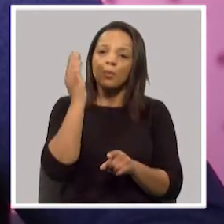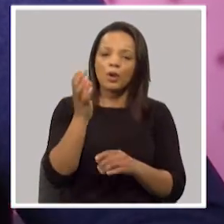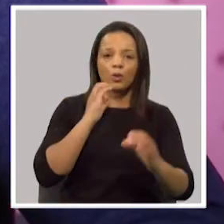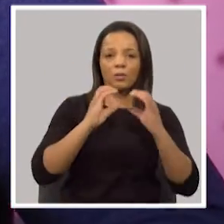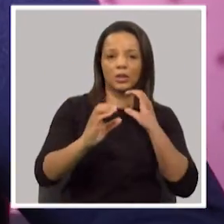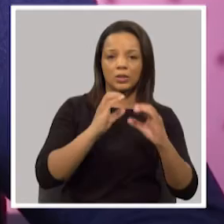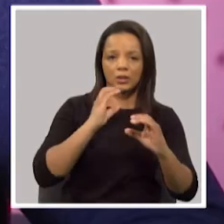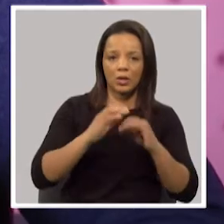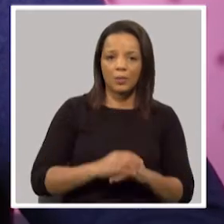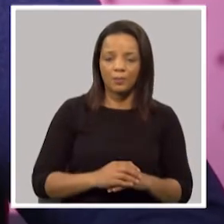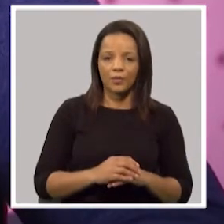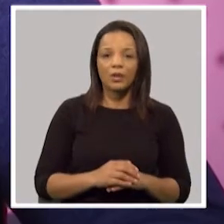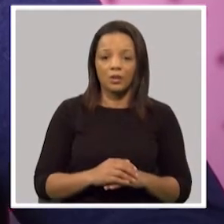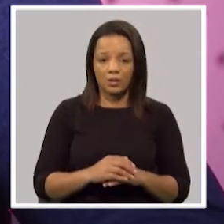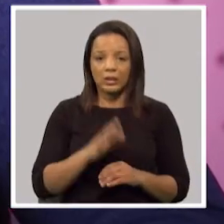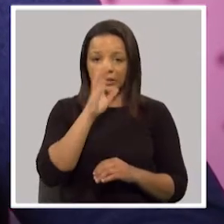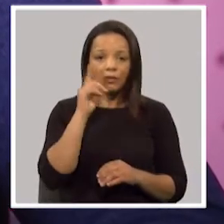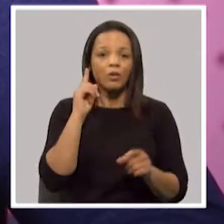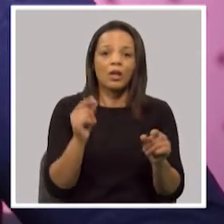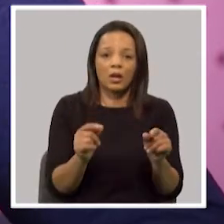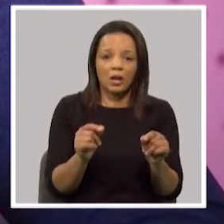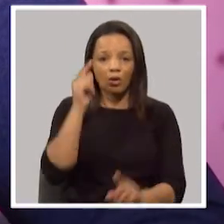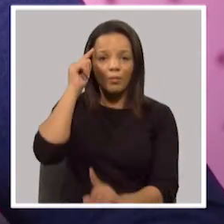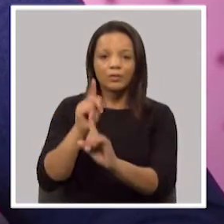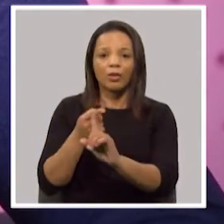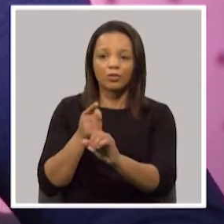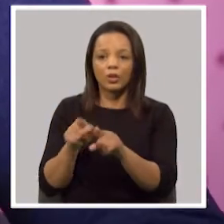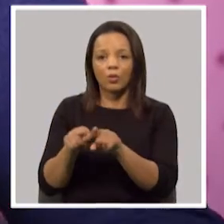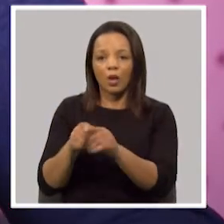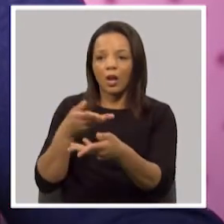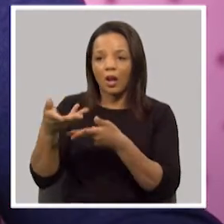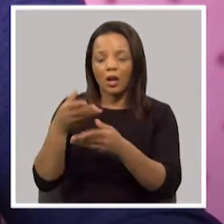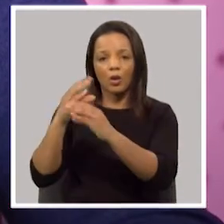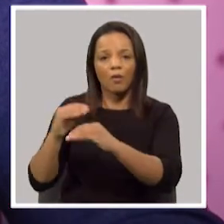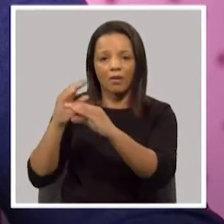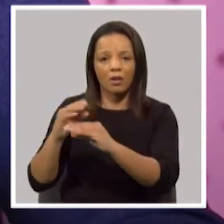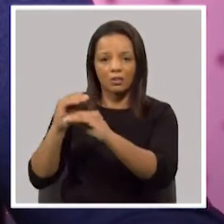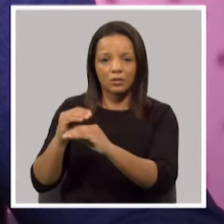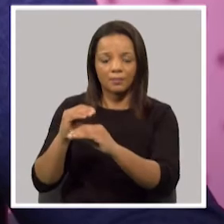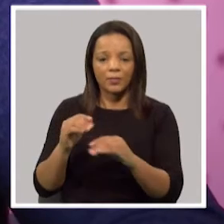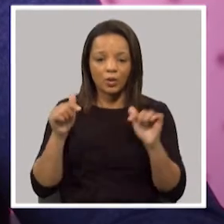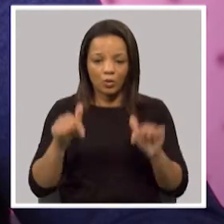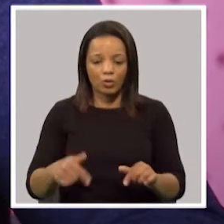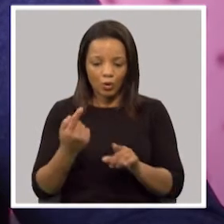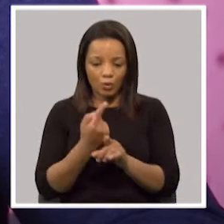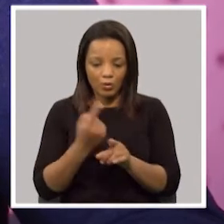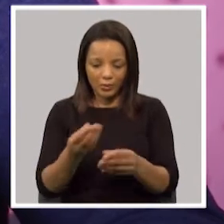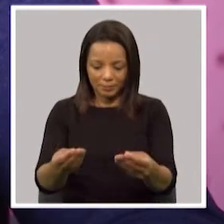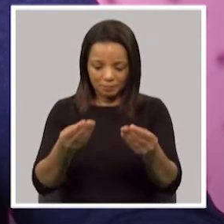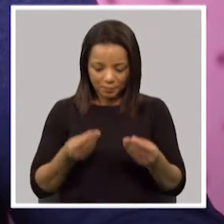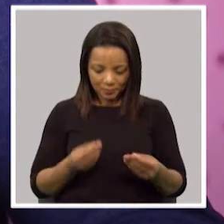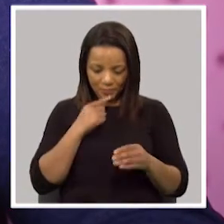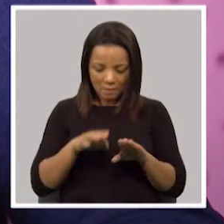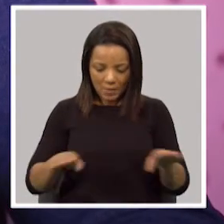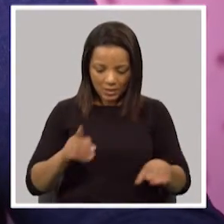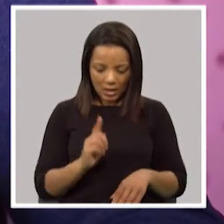que qualquer interação, e então na rádio é uma conversa. E o objeto que eu trago hoje, e por isso é que ele